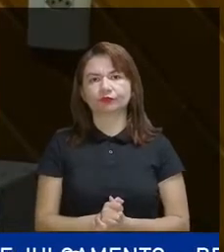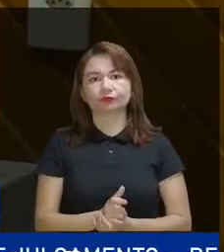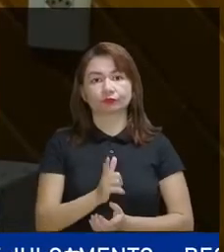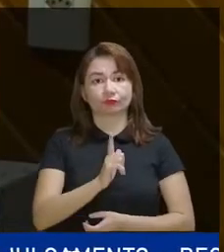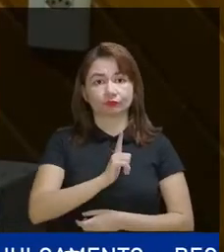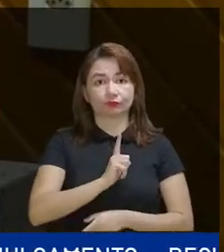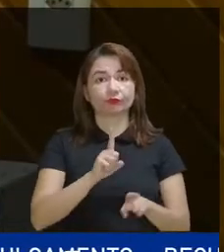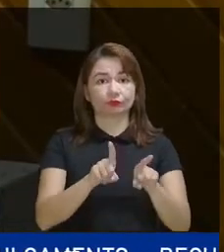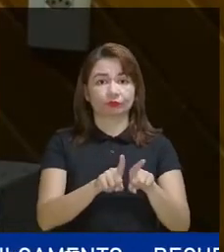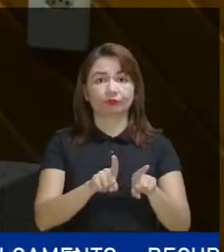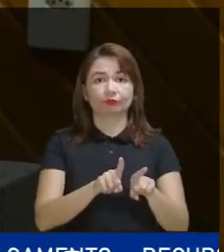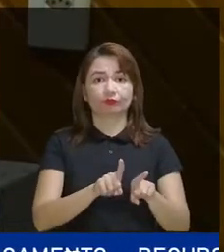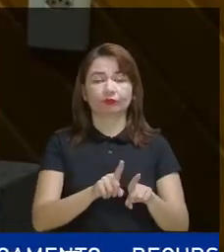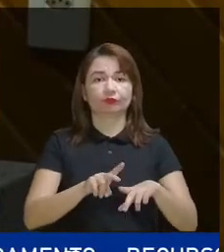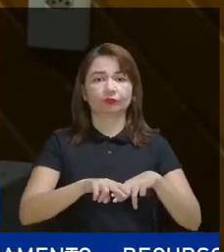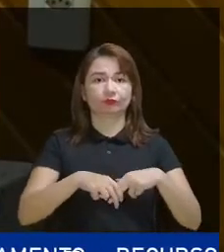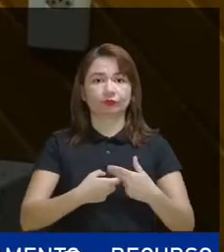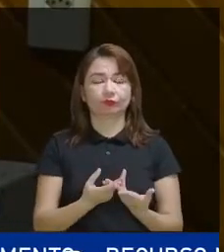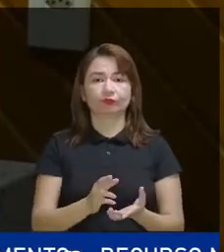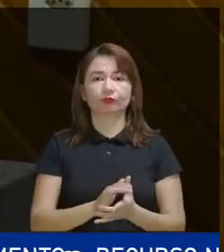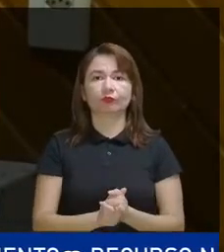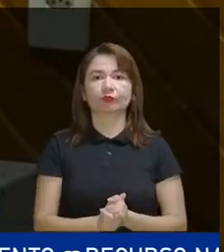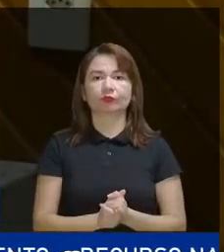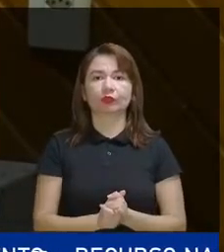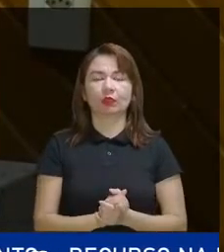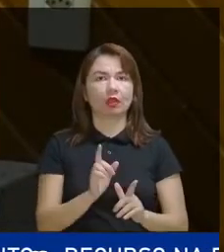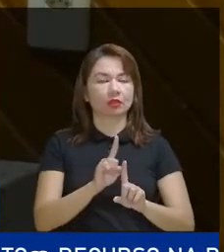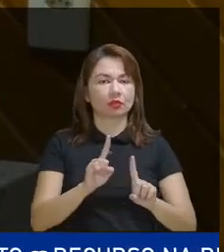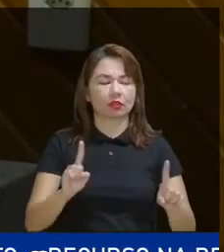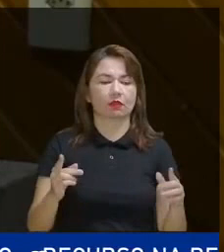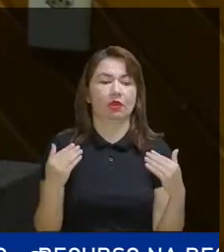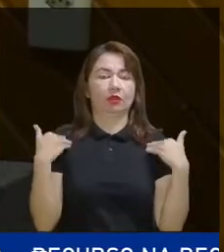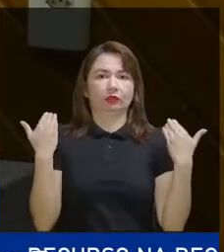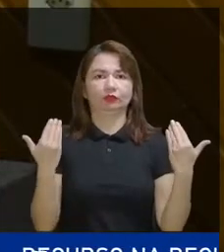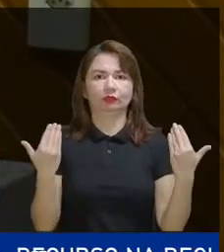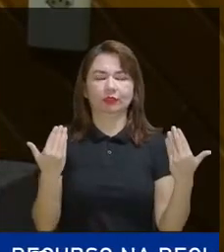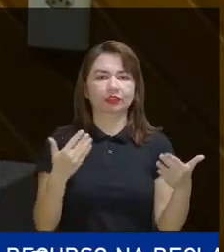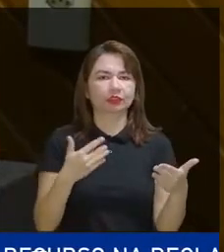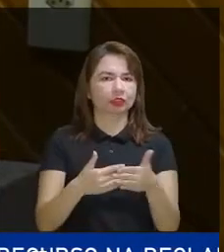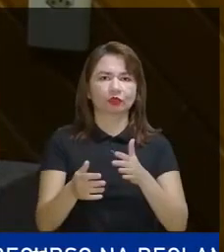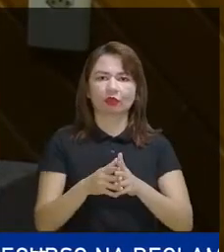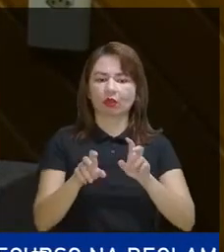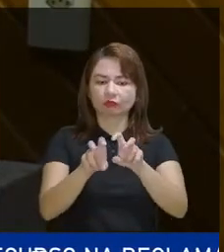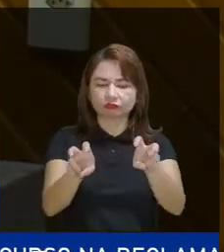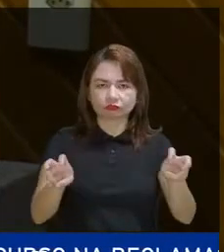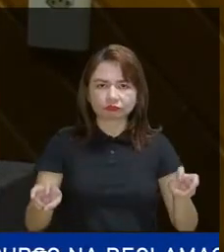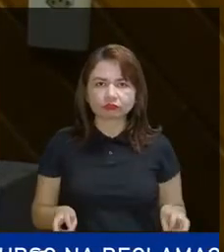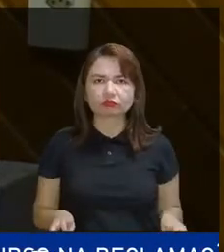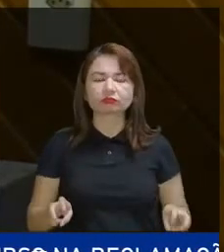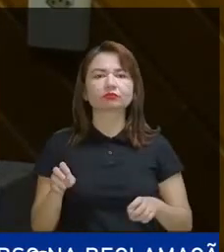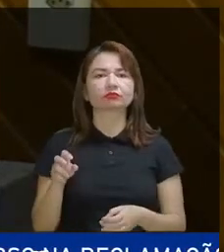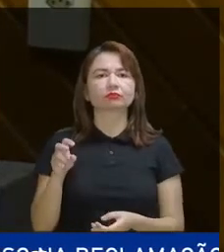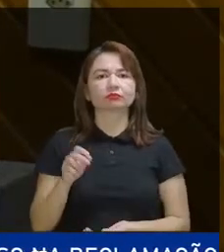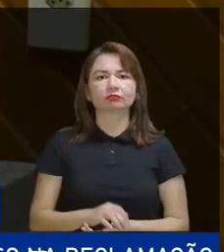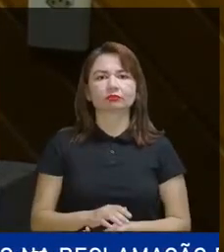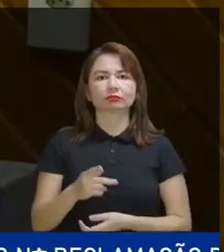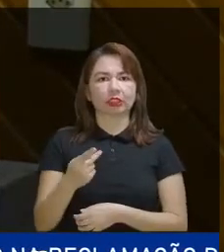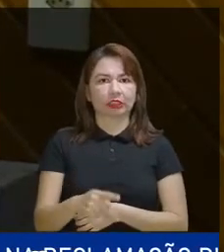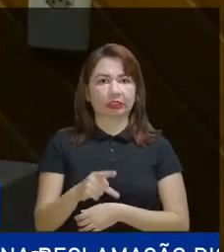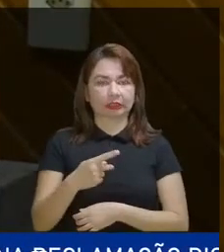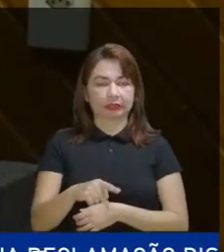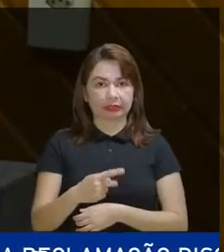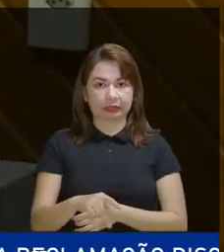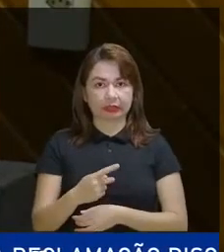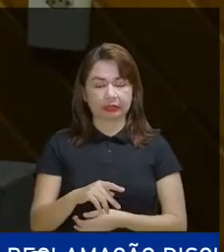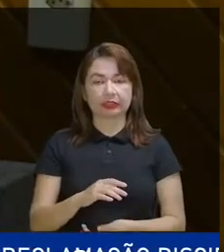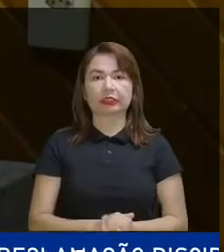até pelo princípio da não surpresa de qualquer magistrado desta corte ser arguido uma exceção numa questão de ordem, tem